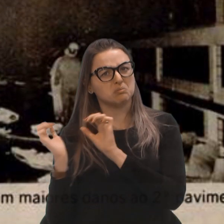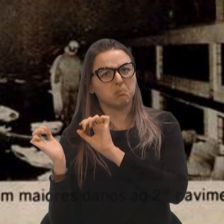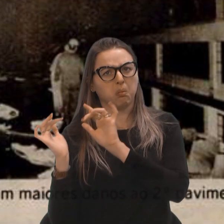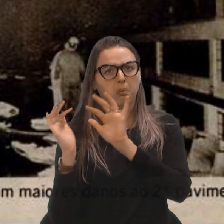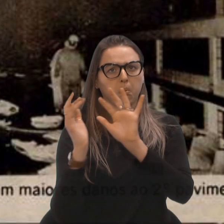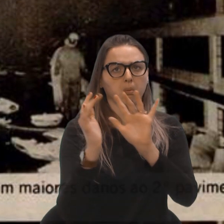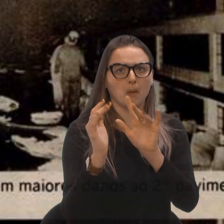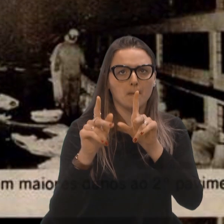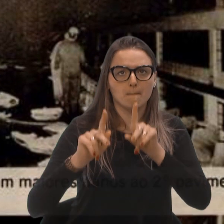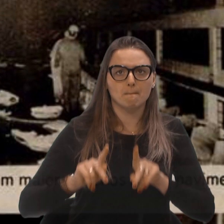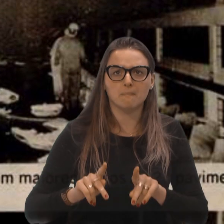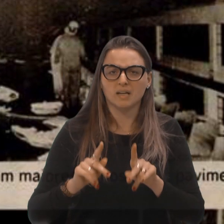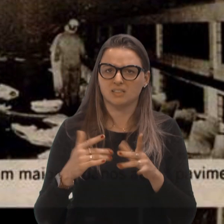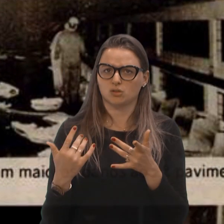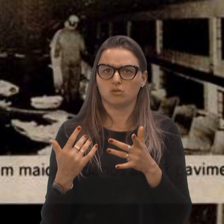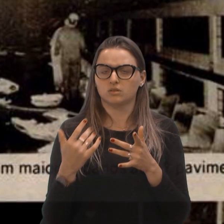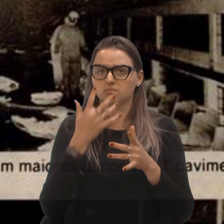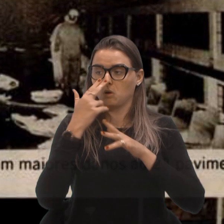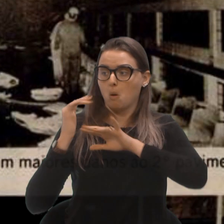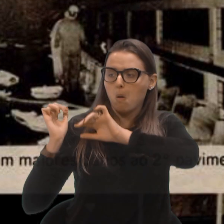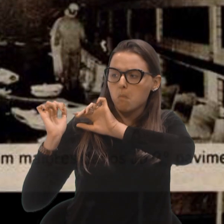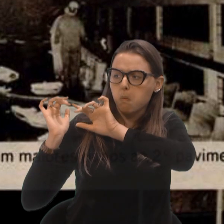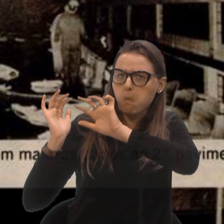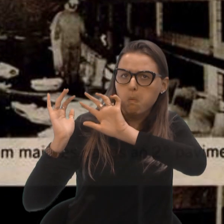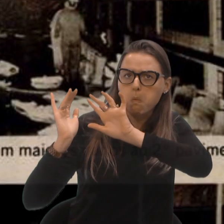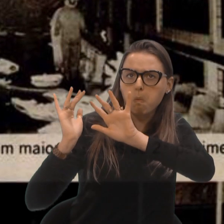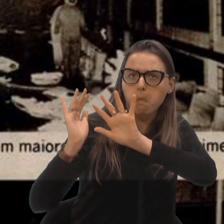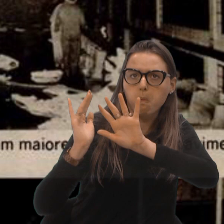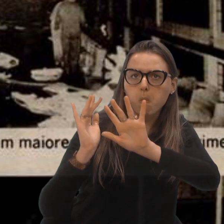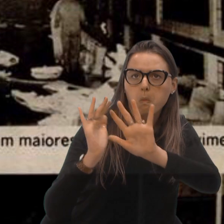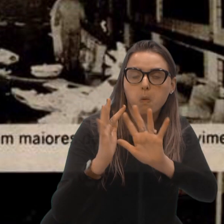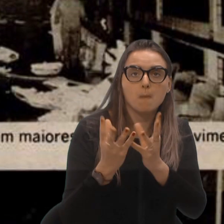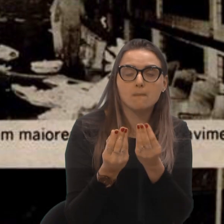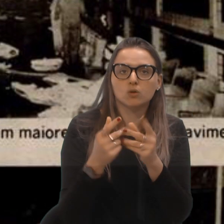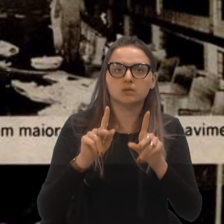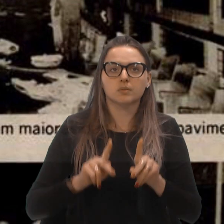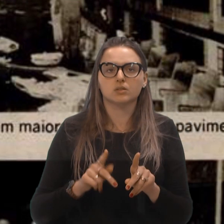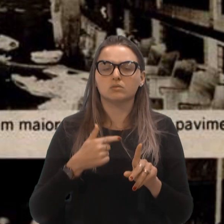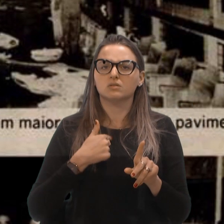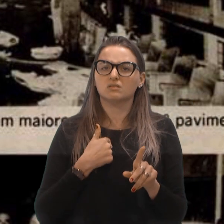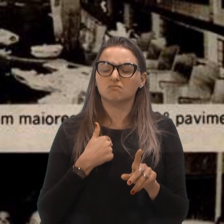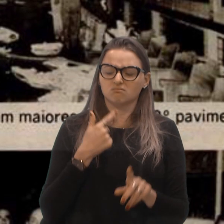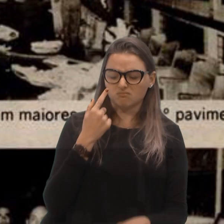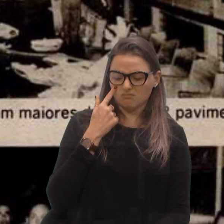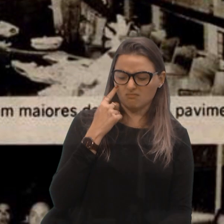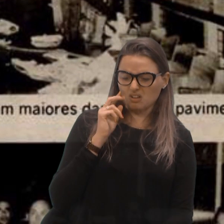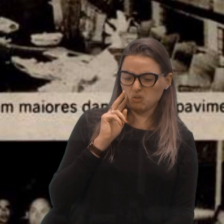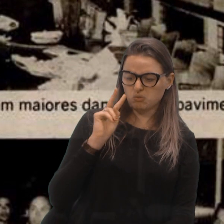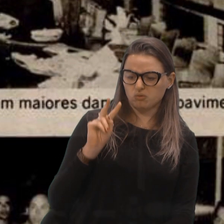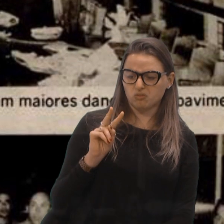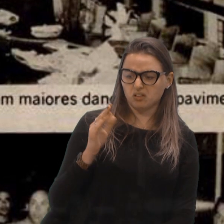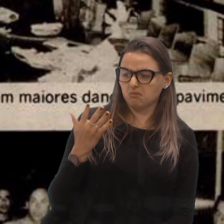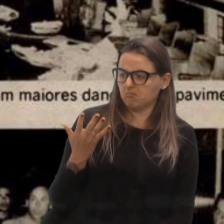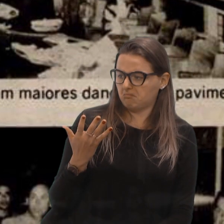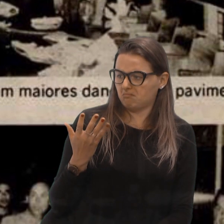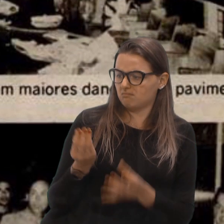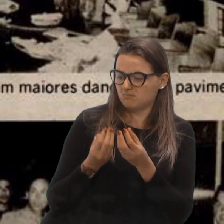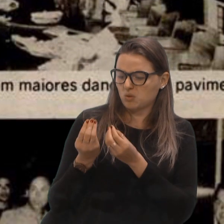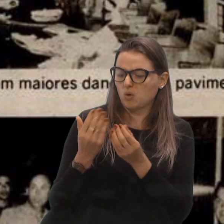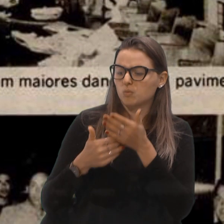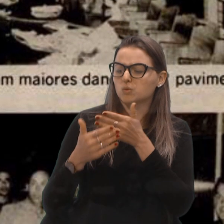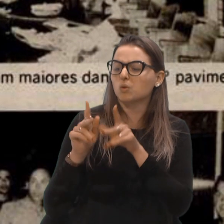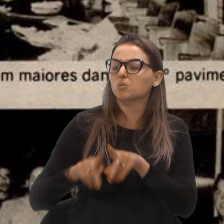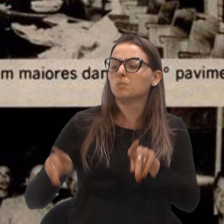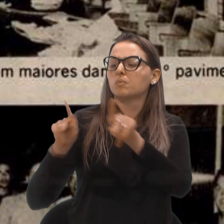monte de gente, tipo era uma procissão, sabe? Aí eu cheguei, eu disse, mas